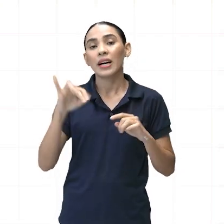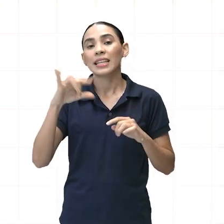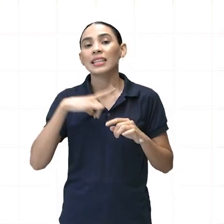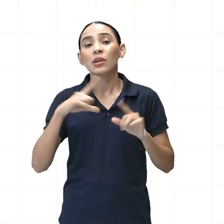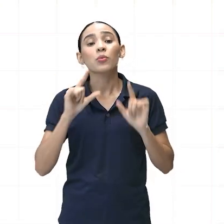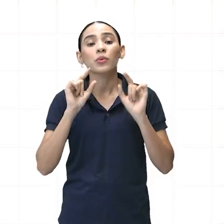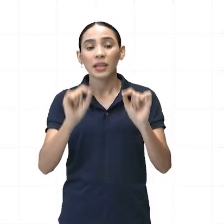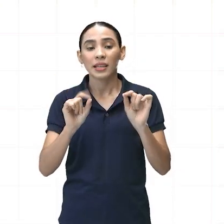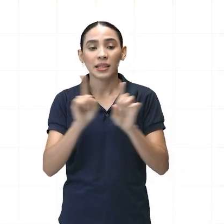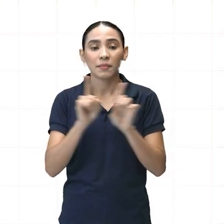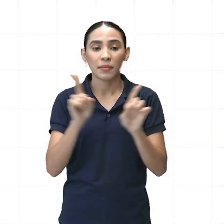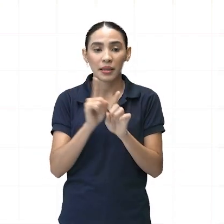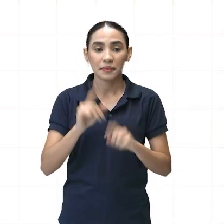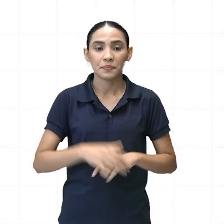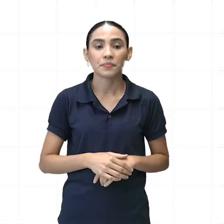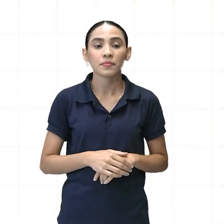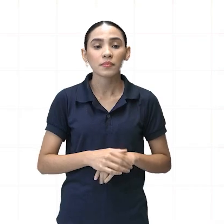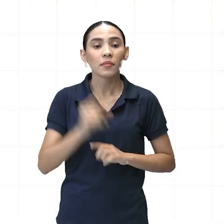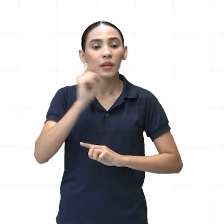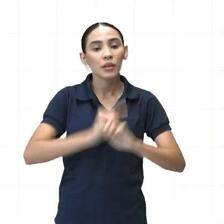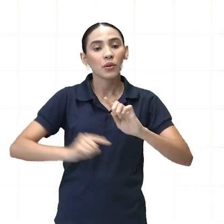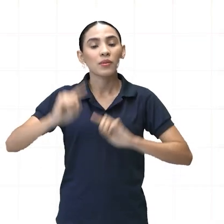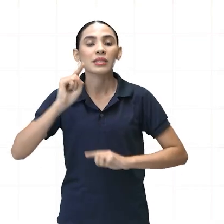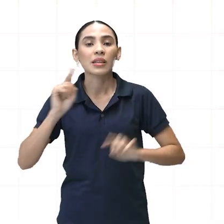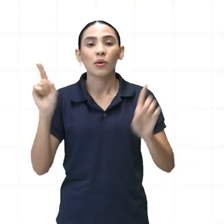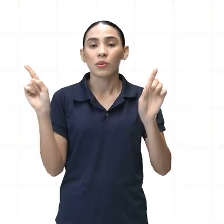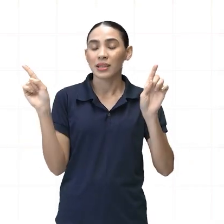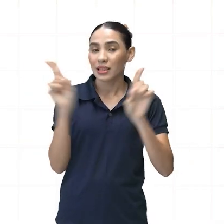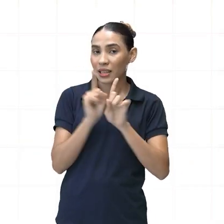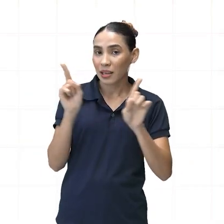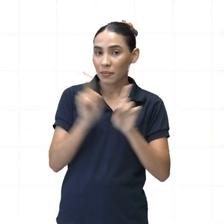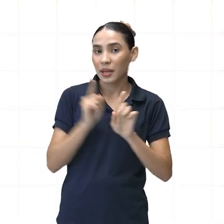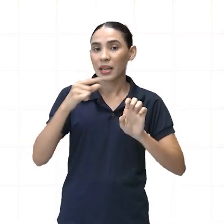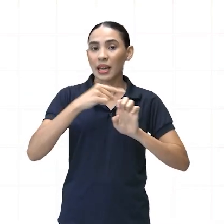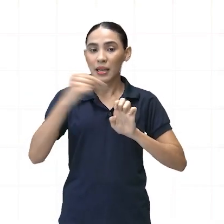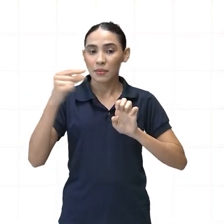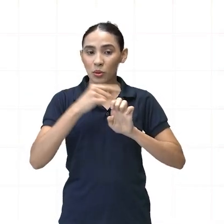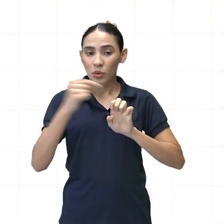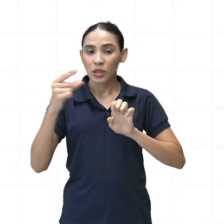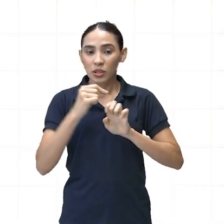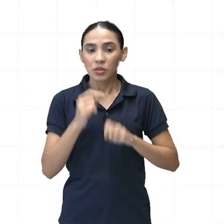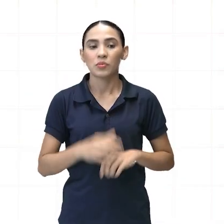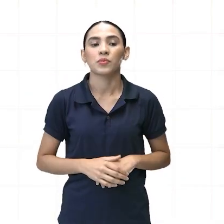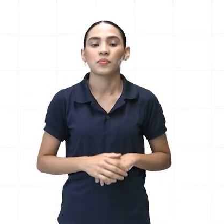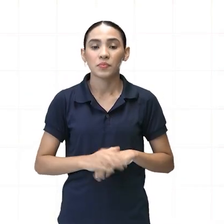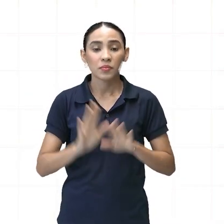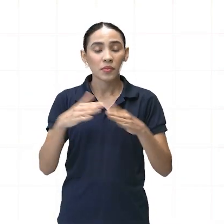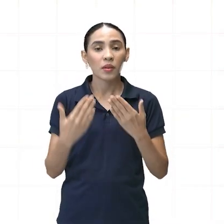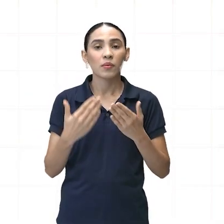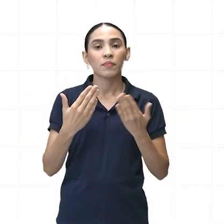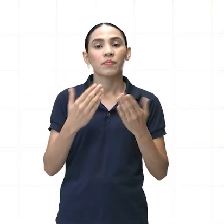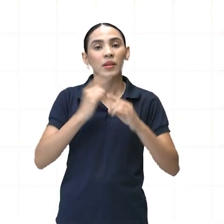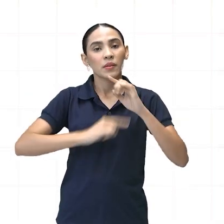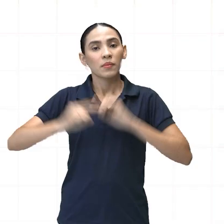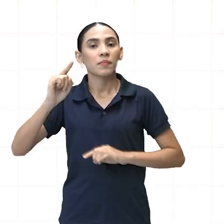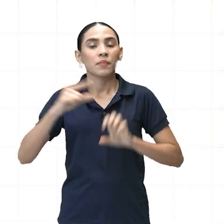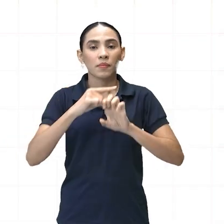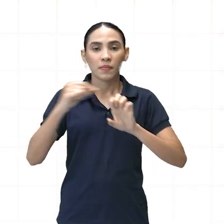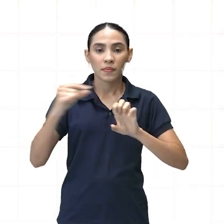teremos o quê também? A inovação e empreendedorismo. A inovação e